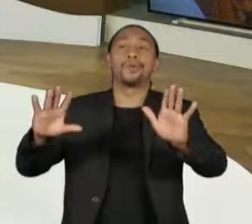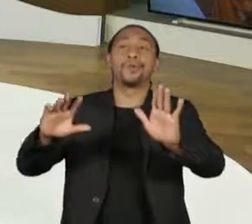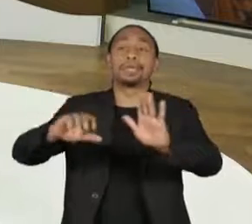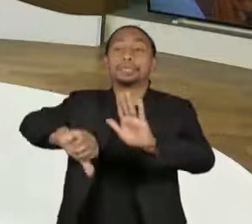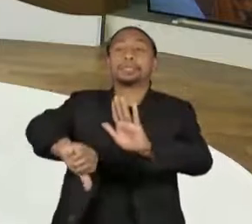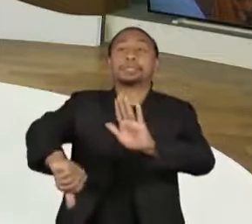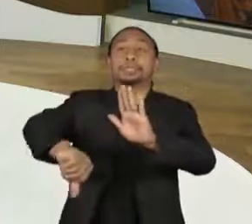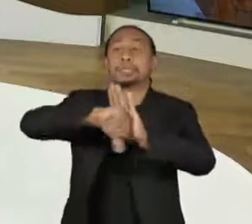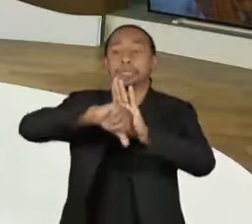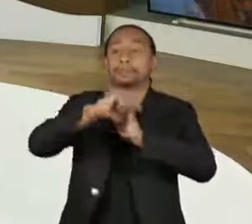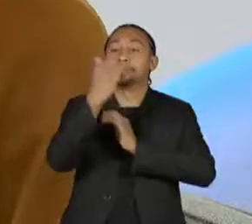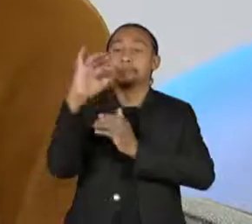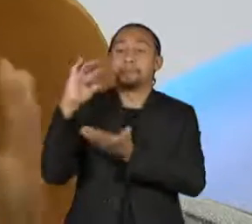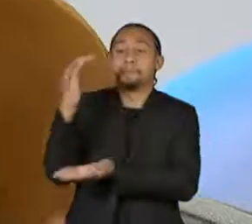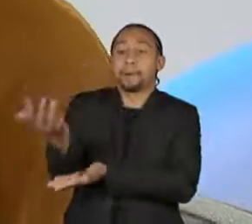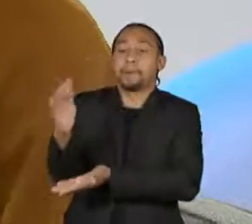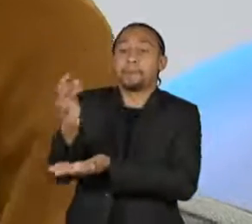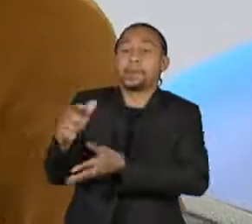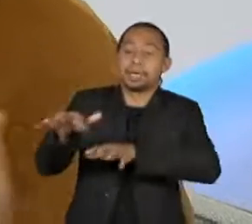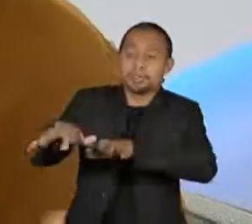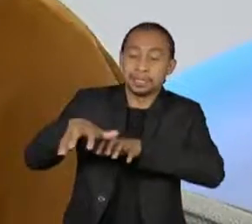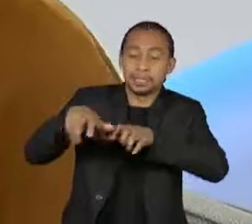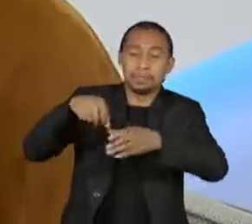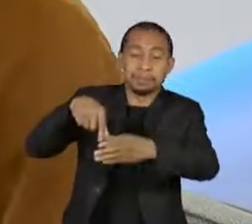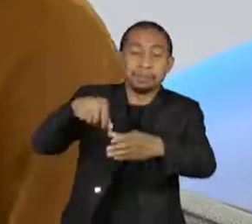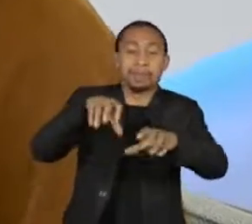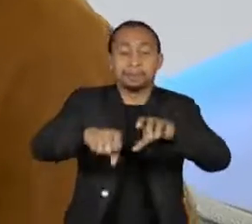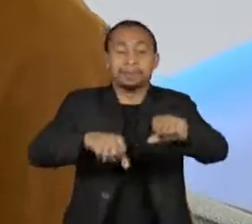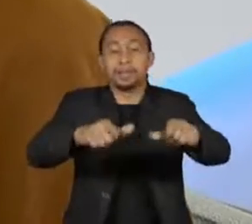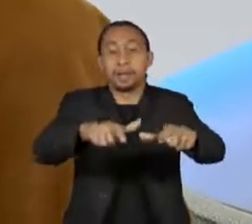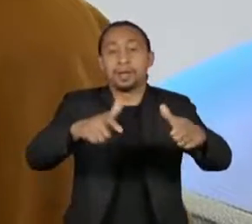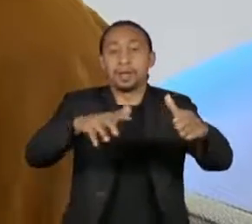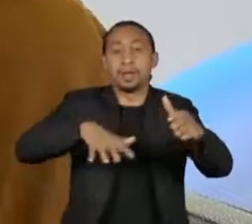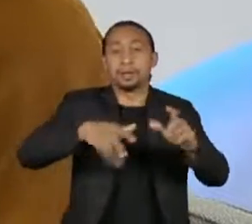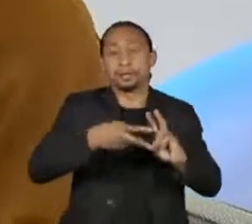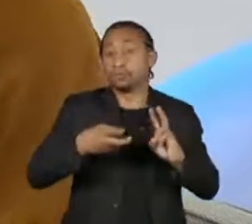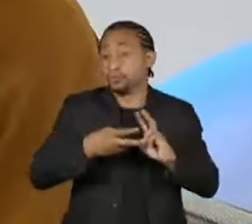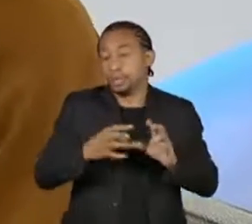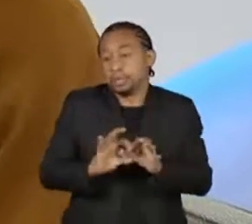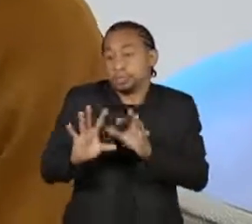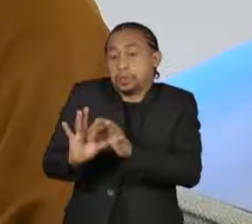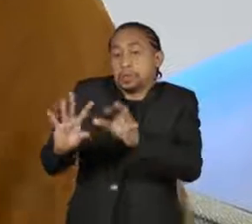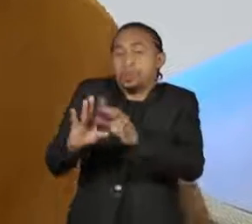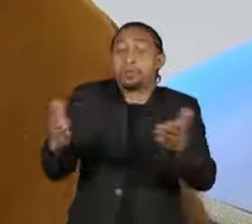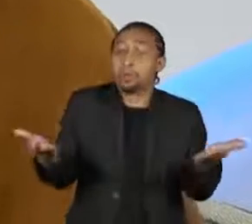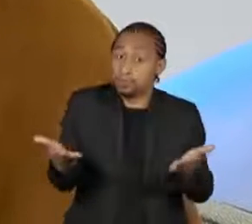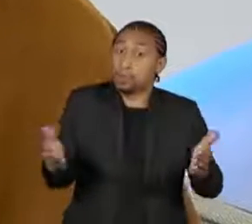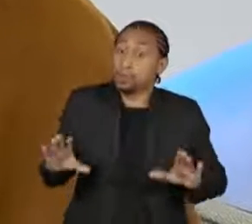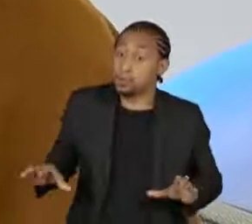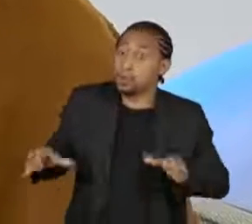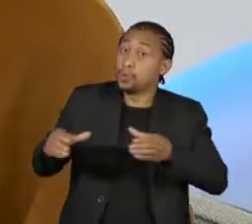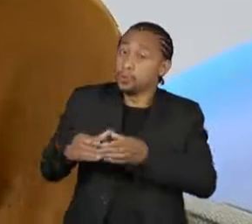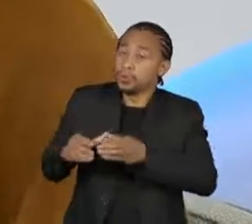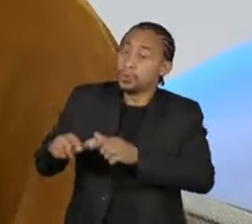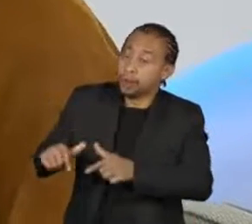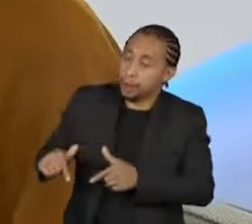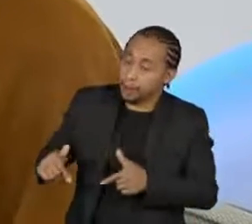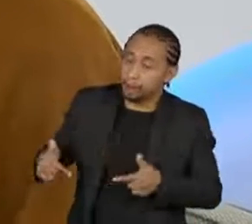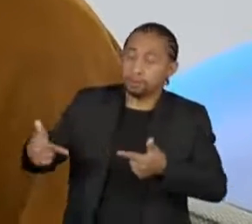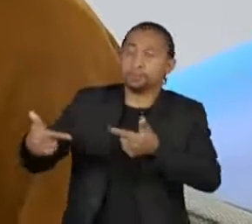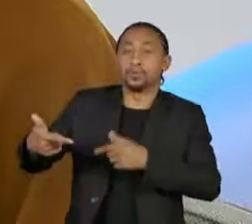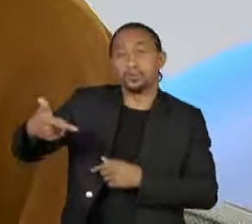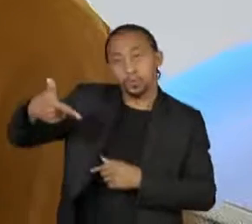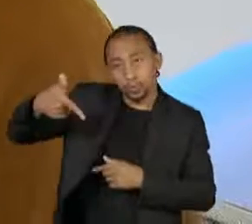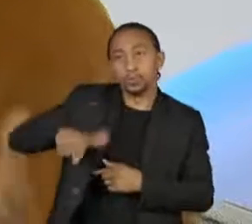caso agora, você vai ter que recompor orçamentos, fortalecer as equipes e ter uma ação integrada, transversal mesmo, como ele